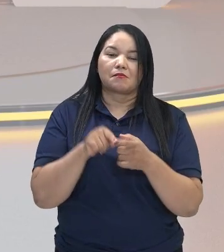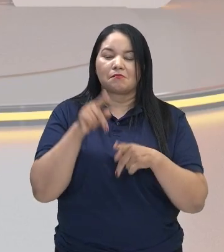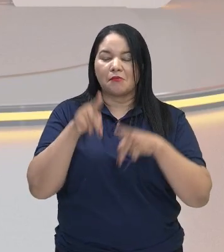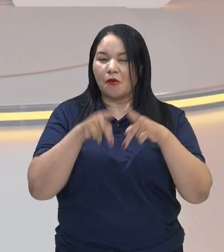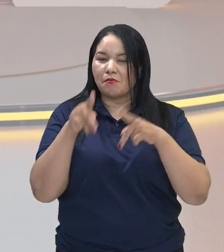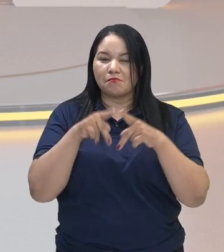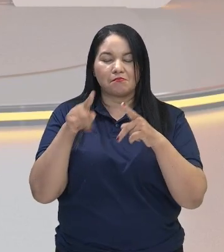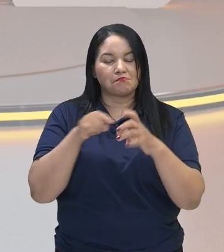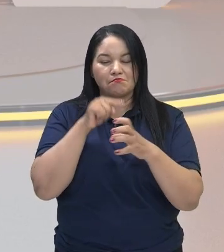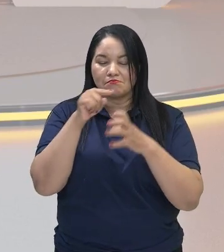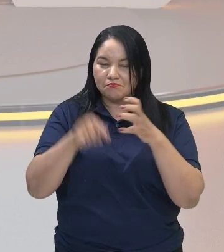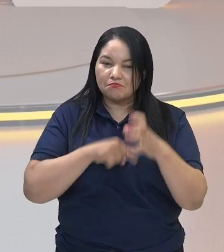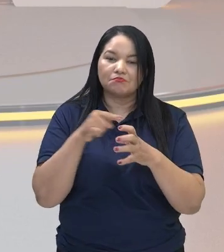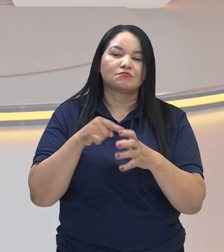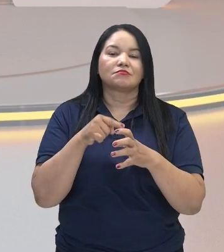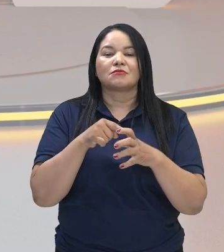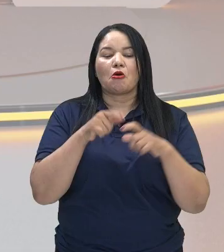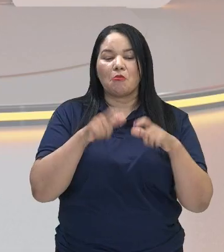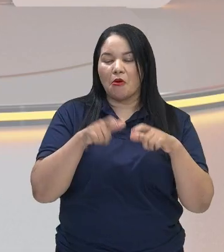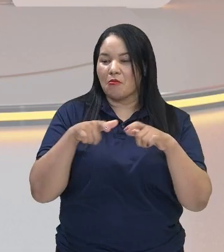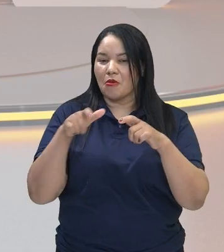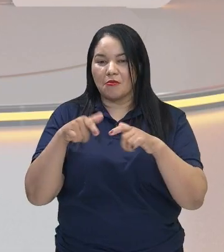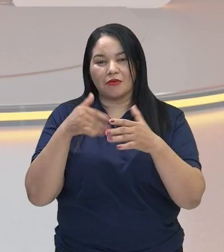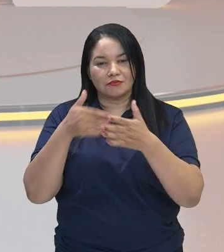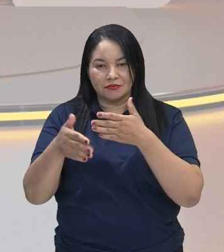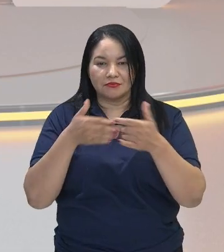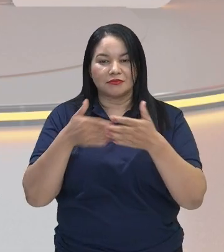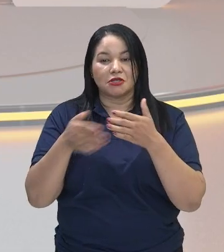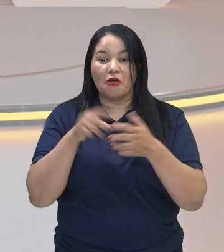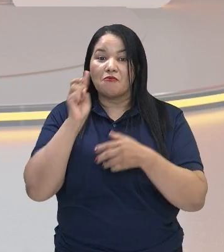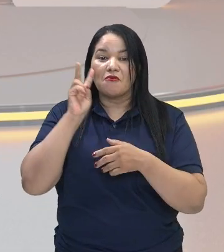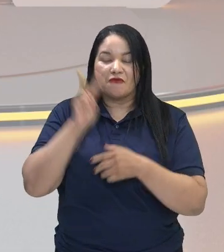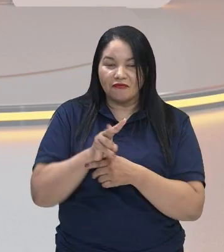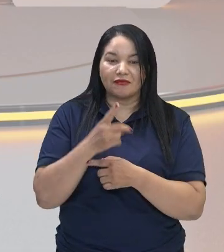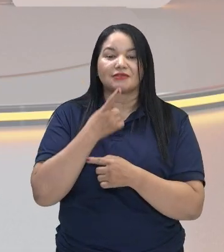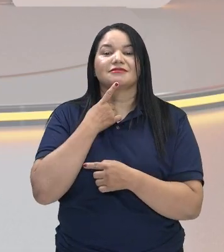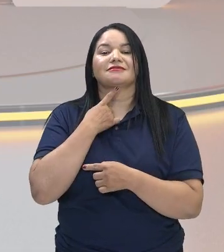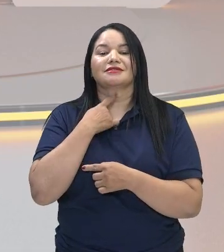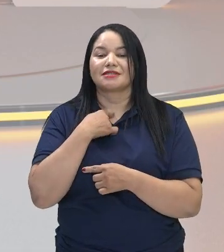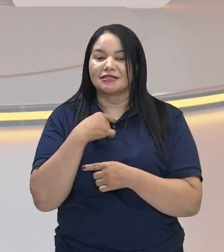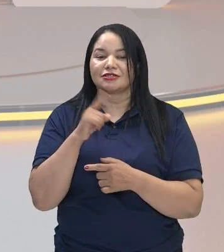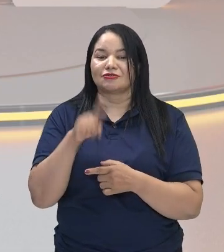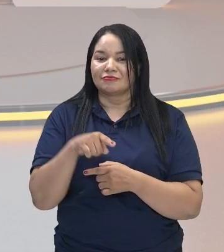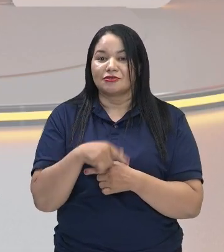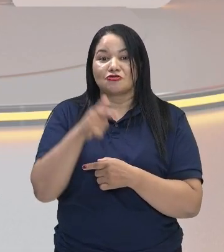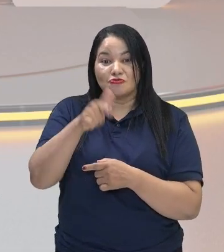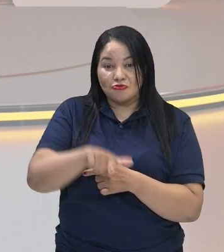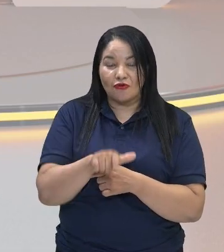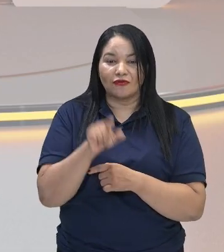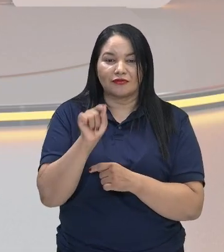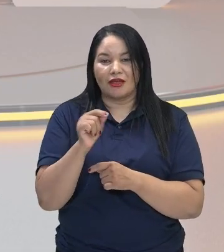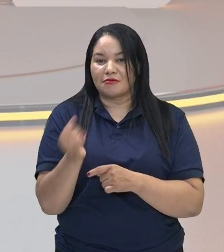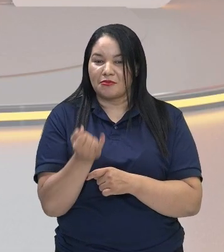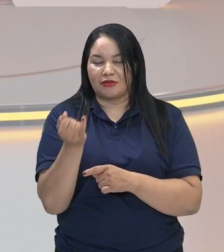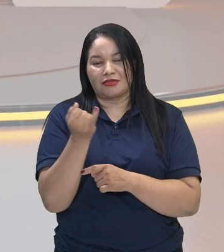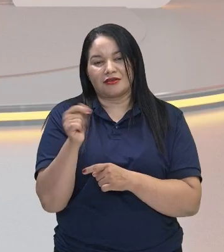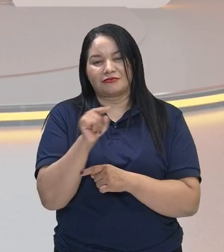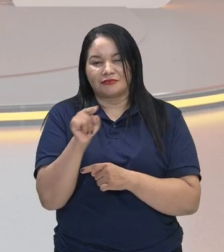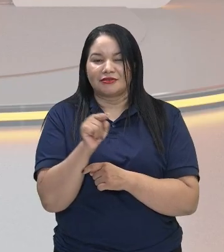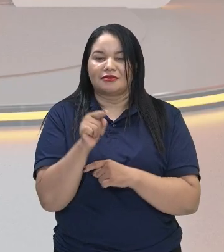em geral, em qualquer lugar do mundo. Mais uma vez, vamos repetir, o importante é que ele